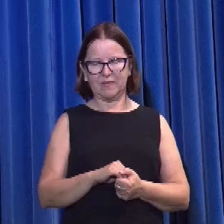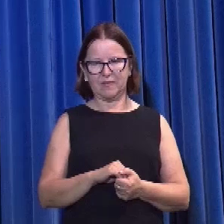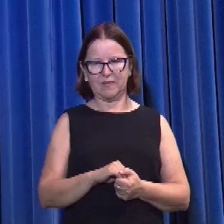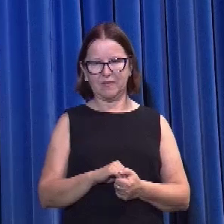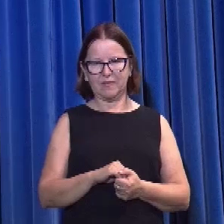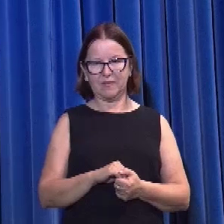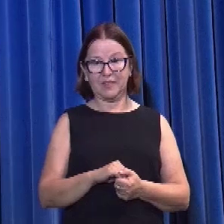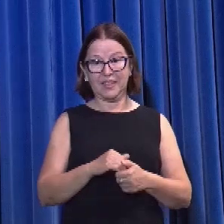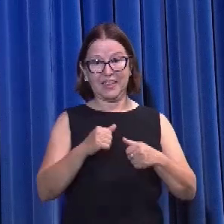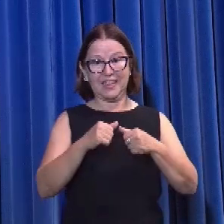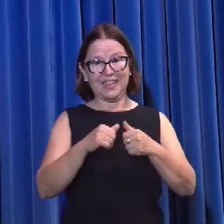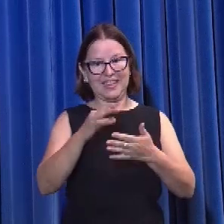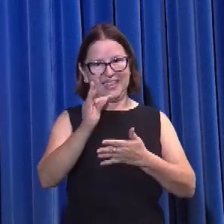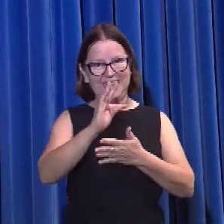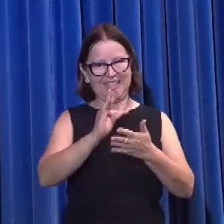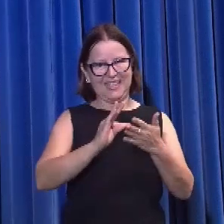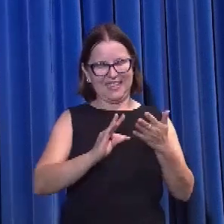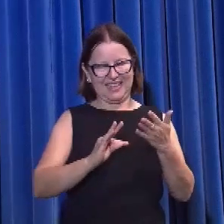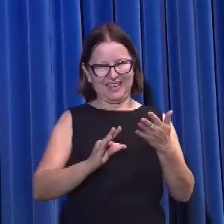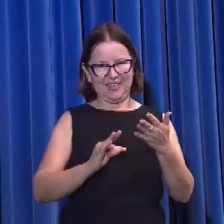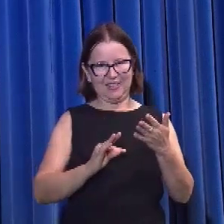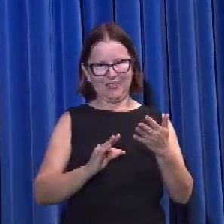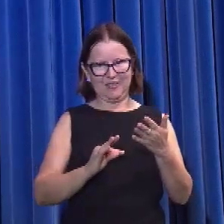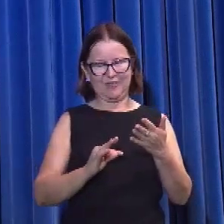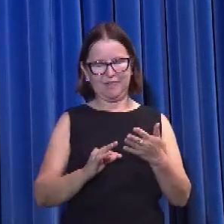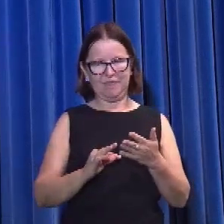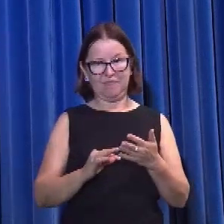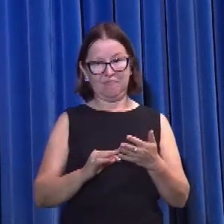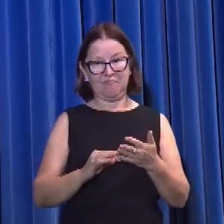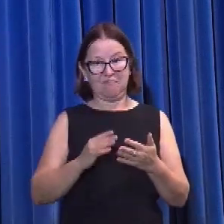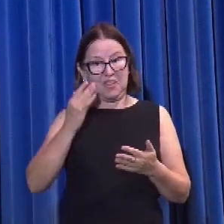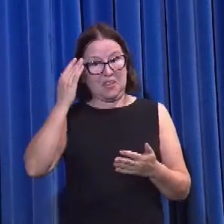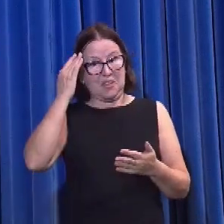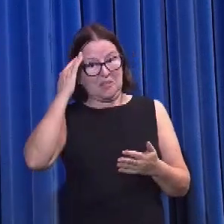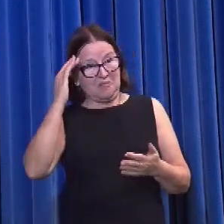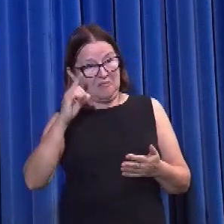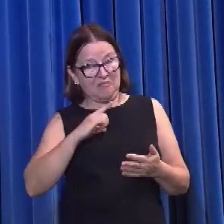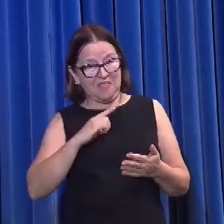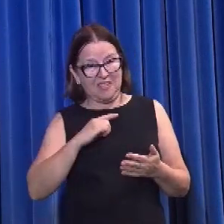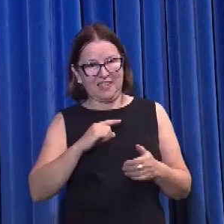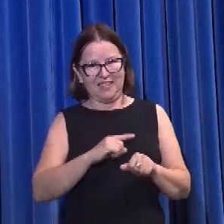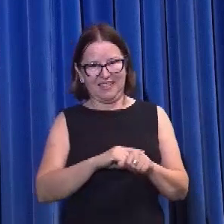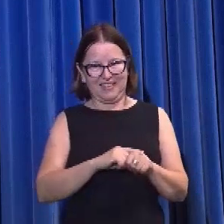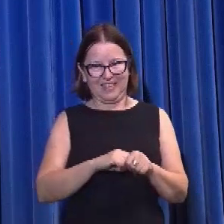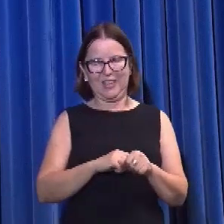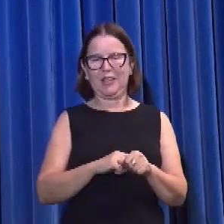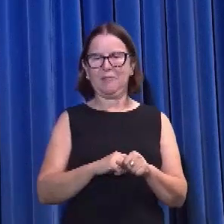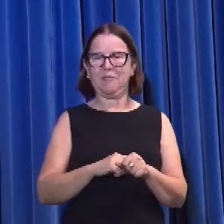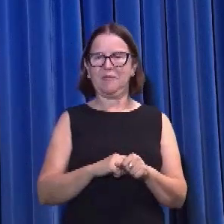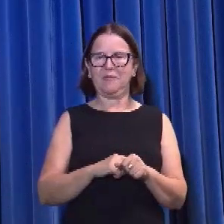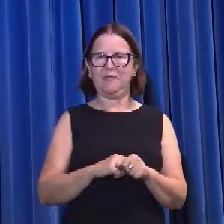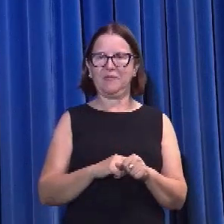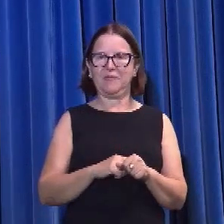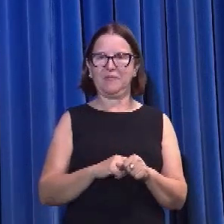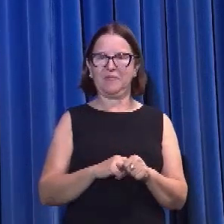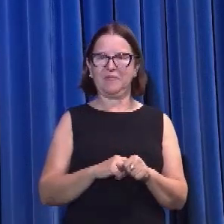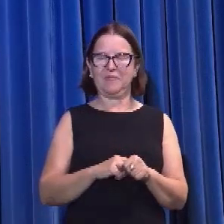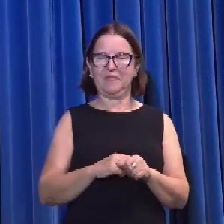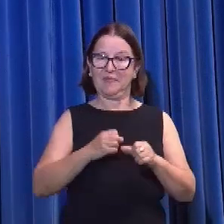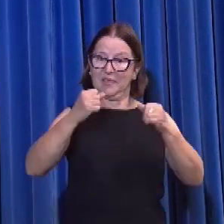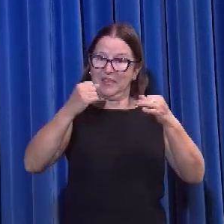nesse texto nós vamos apresentar, não sei se vai dar tempo, 4